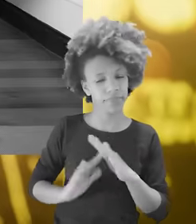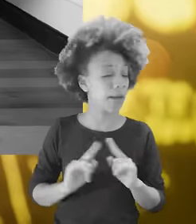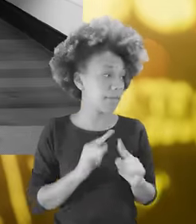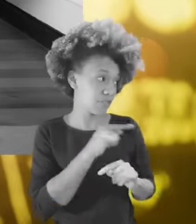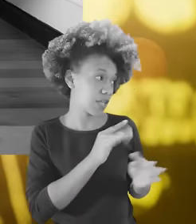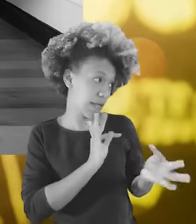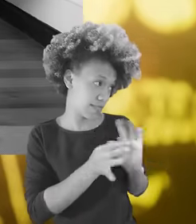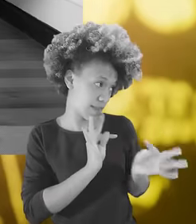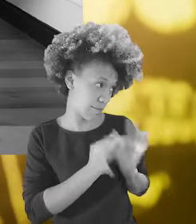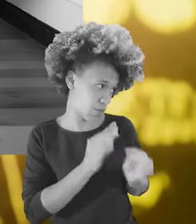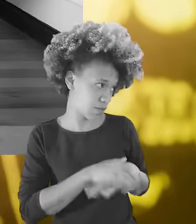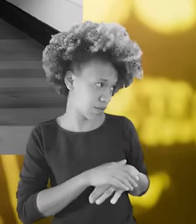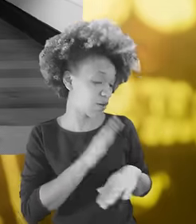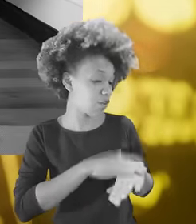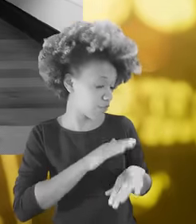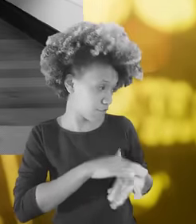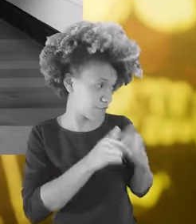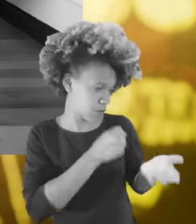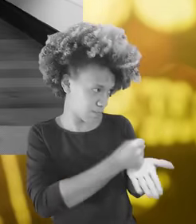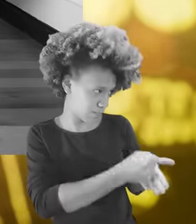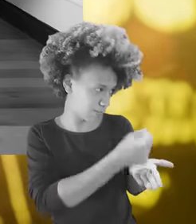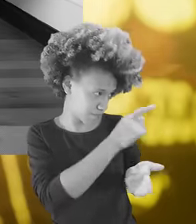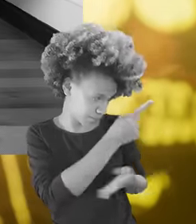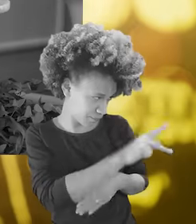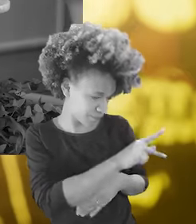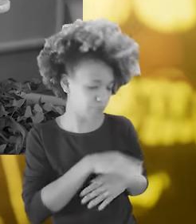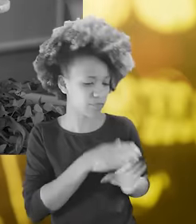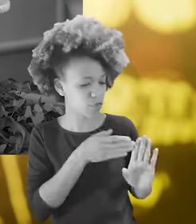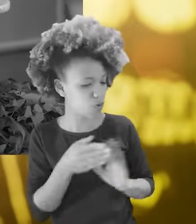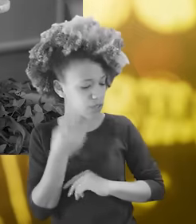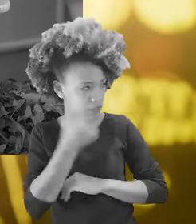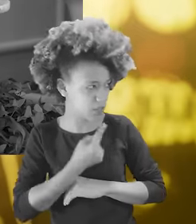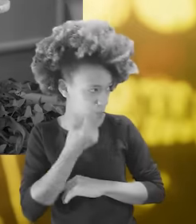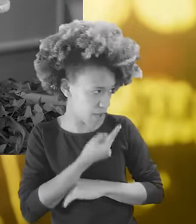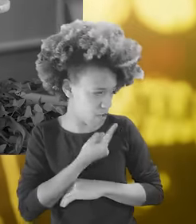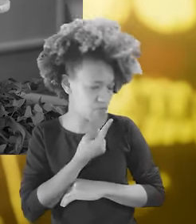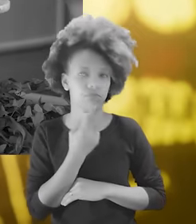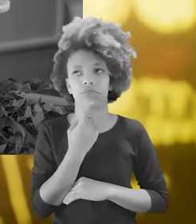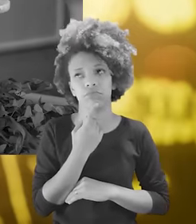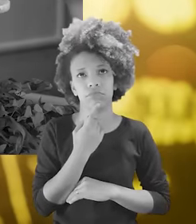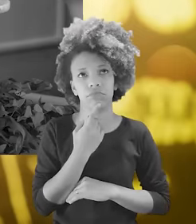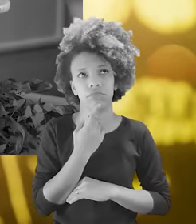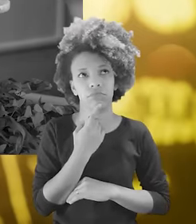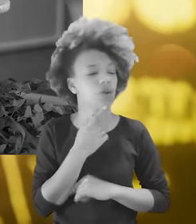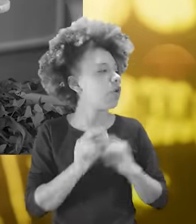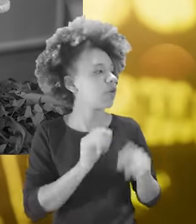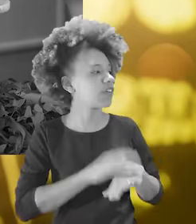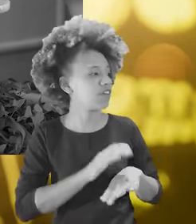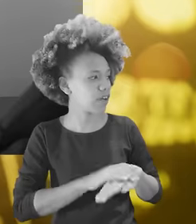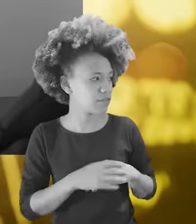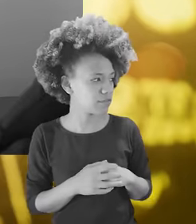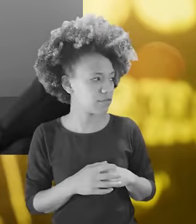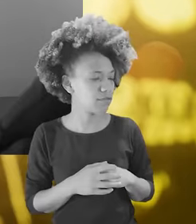você é minha terapeuta contratei o seu serviço certo durante essa 1 hora é o que que você